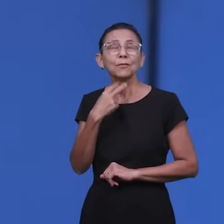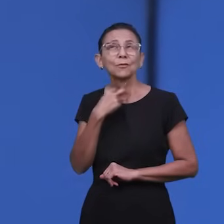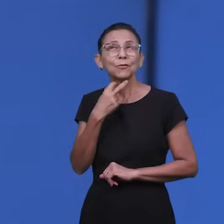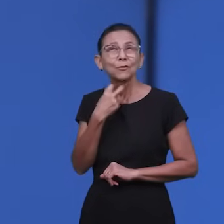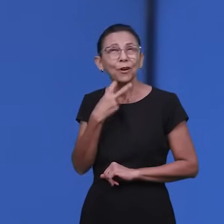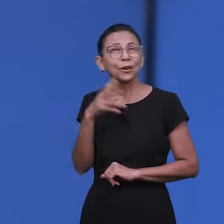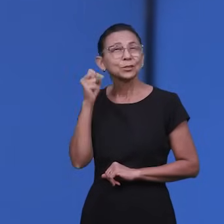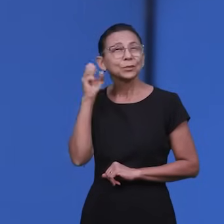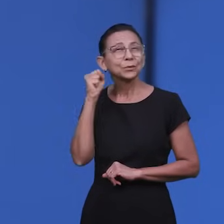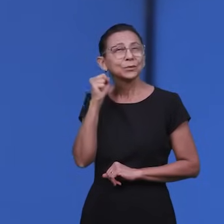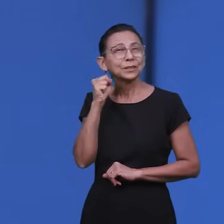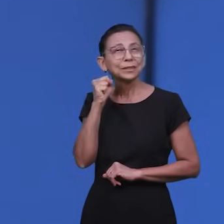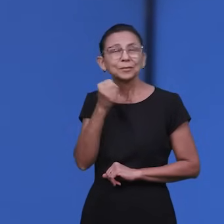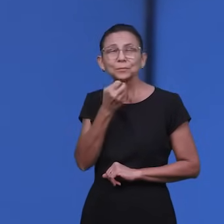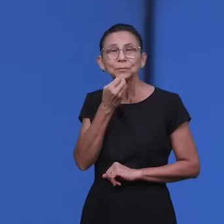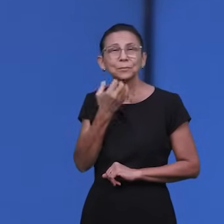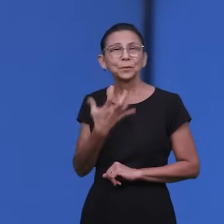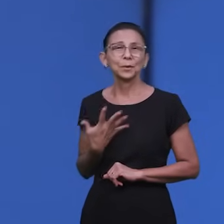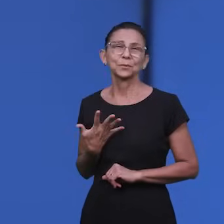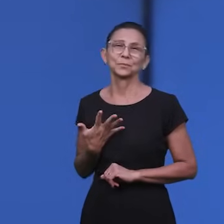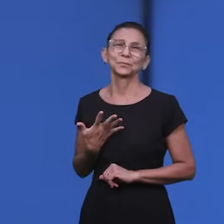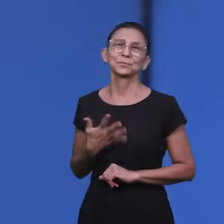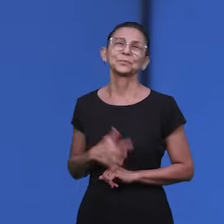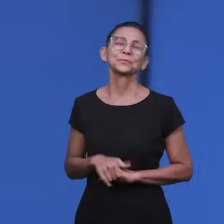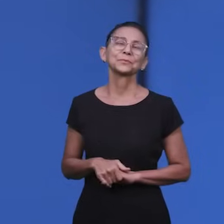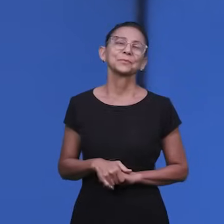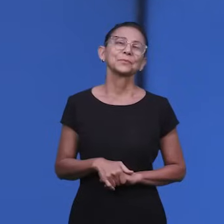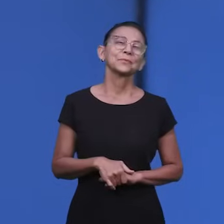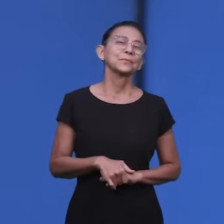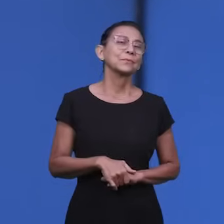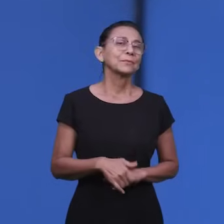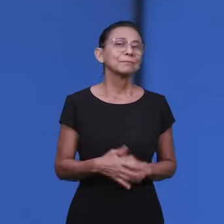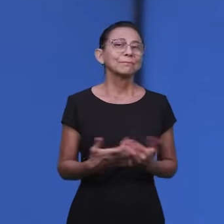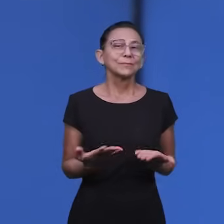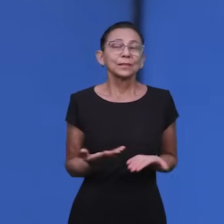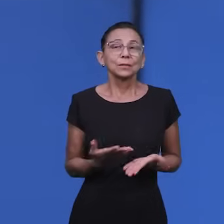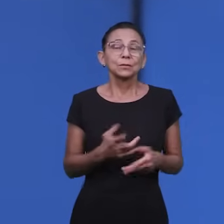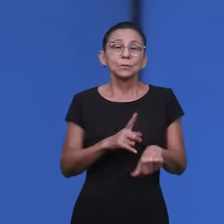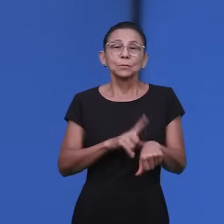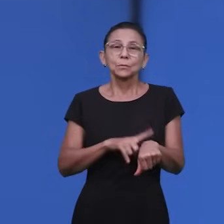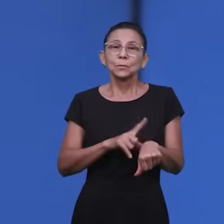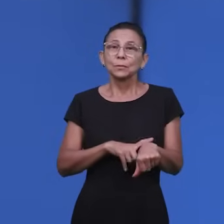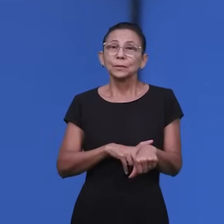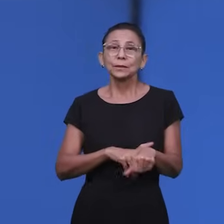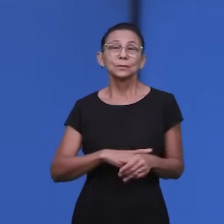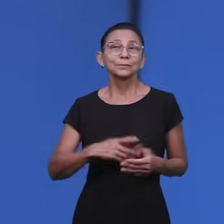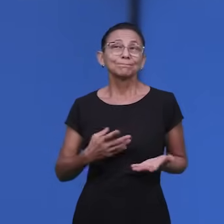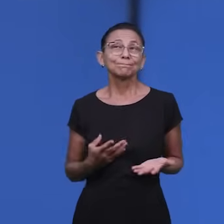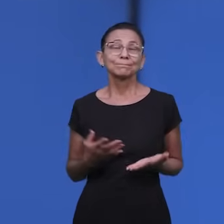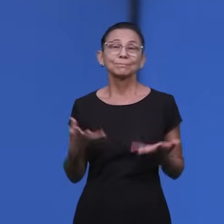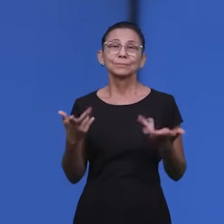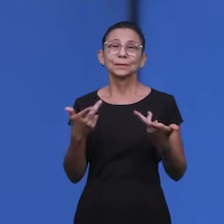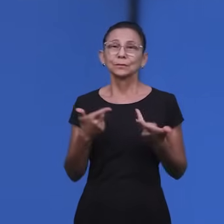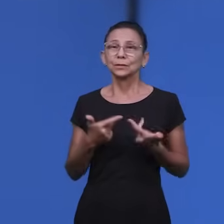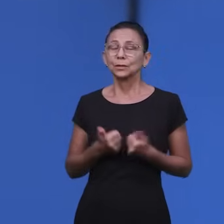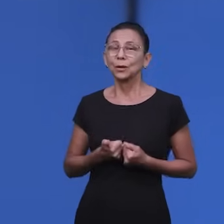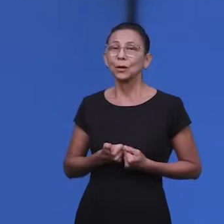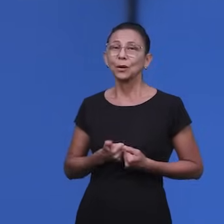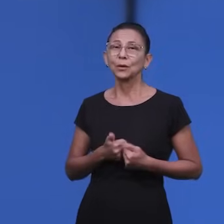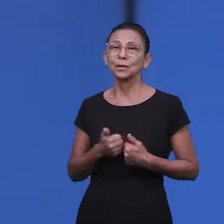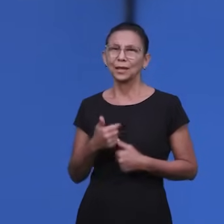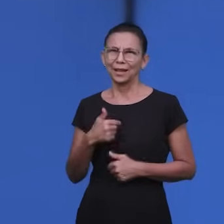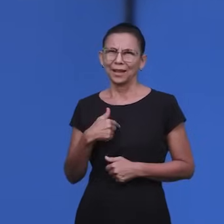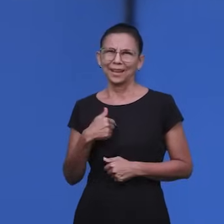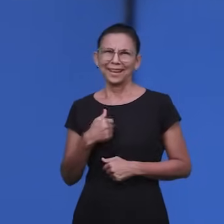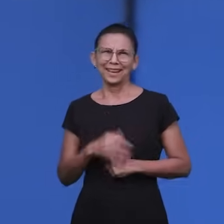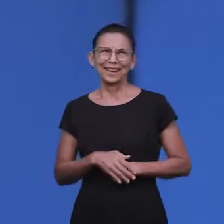sente gratificado por Deus nos proporcionar esses momentos assim, né? E